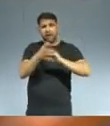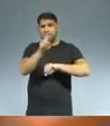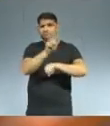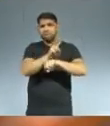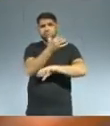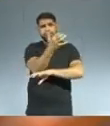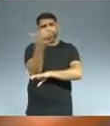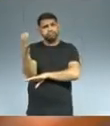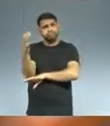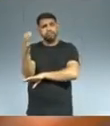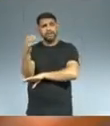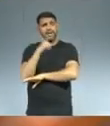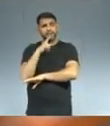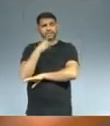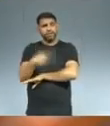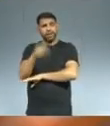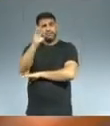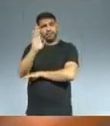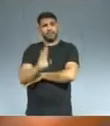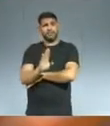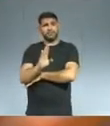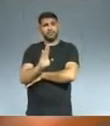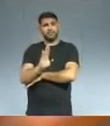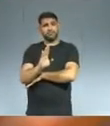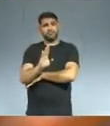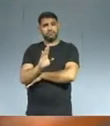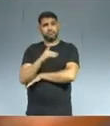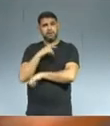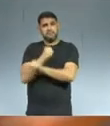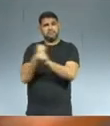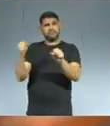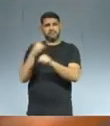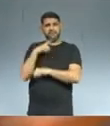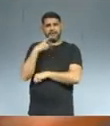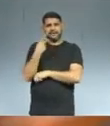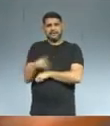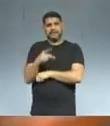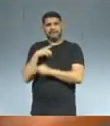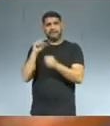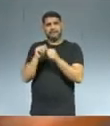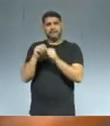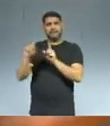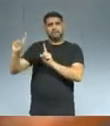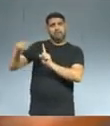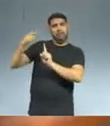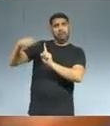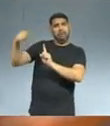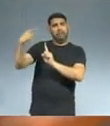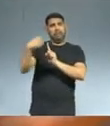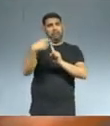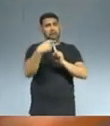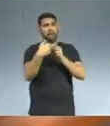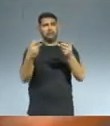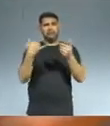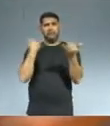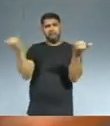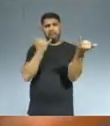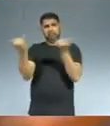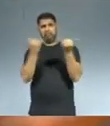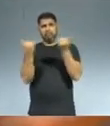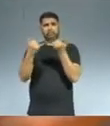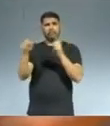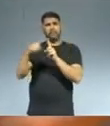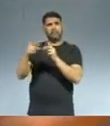ambiental Aqui nós temos o nosso país né não é possível que a gente fique sendo atacado da forma que a gente é